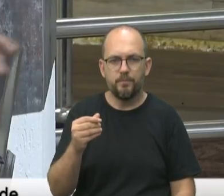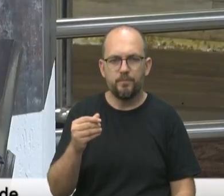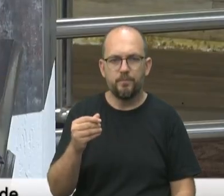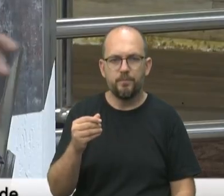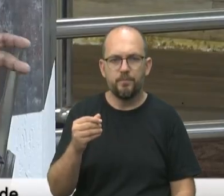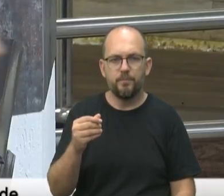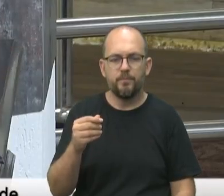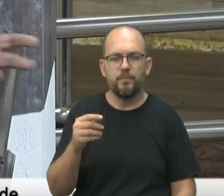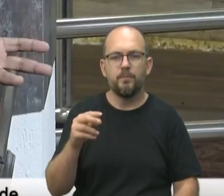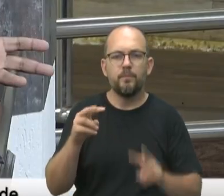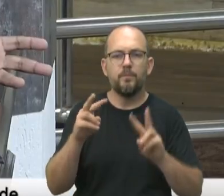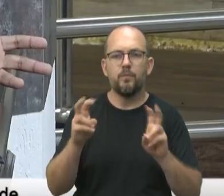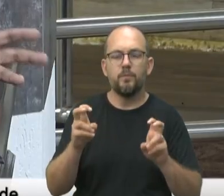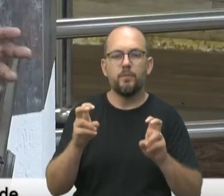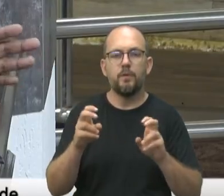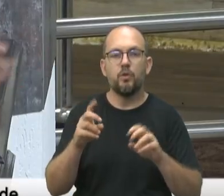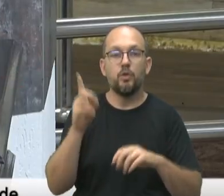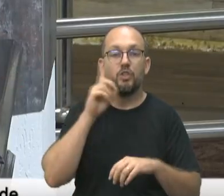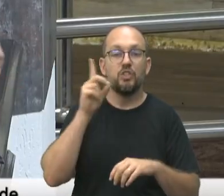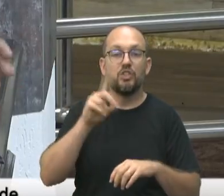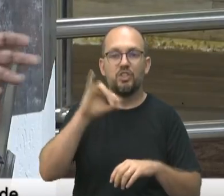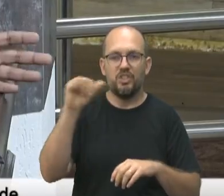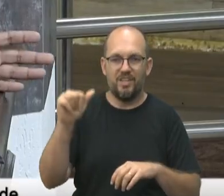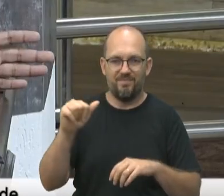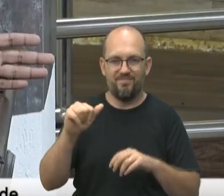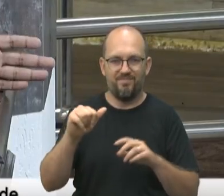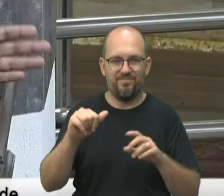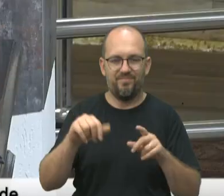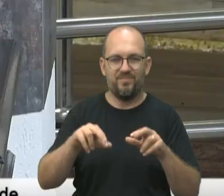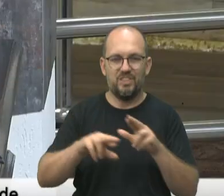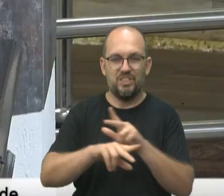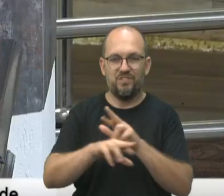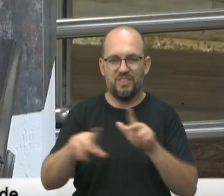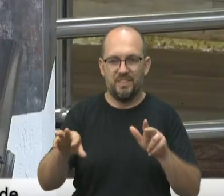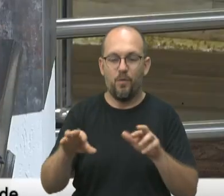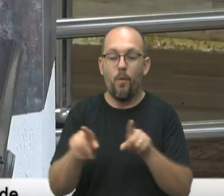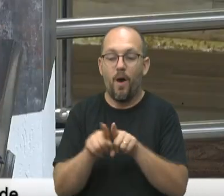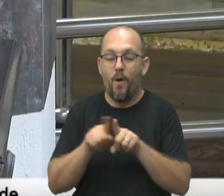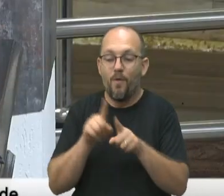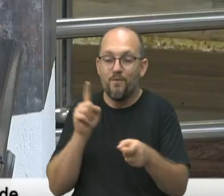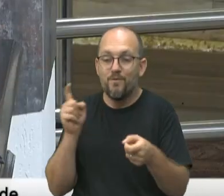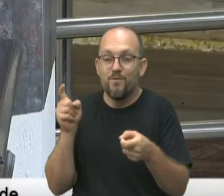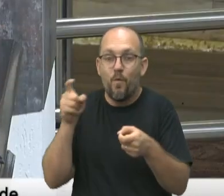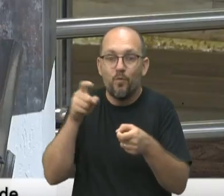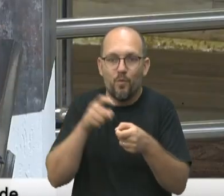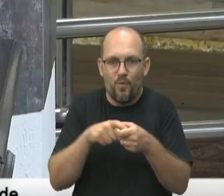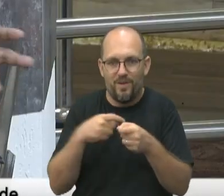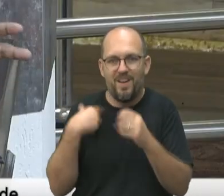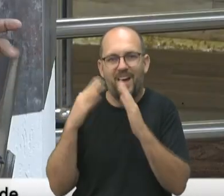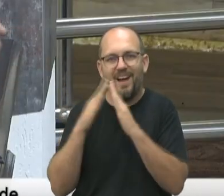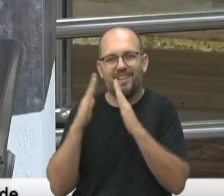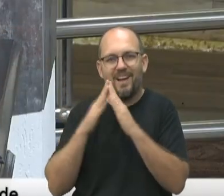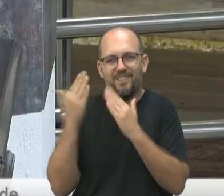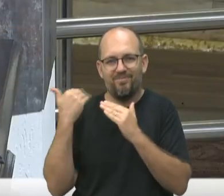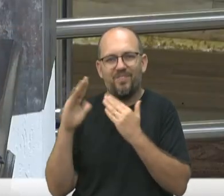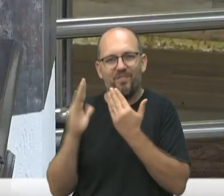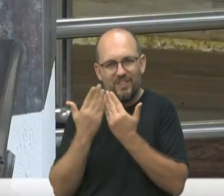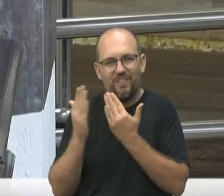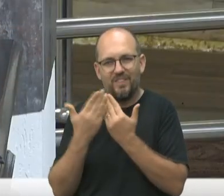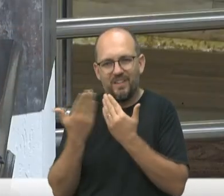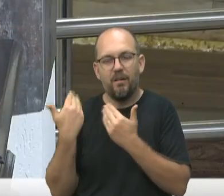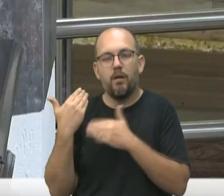questão da realização do Dia da Diversidade, porque estávamos voltando, né, das nossas casas. E foi quando a